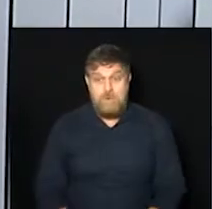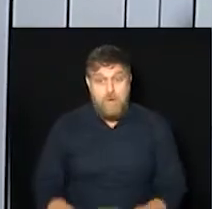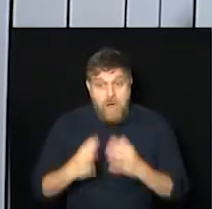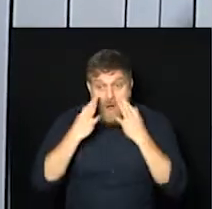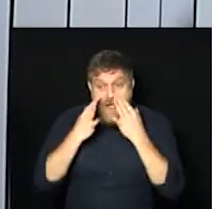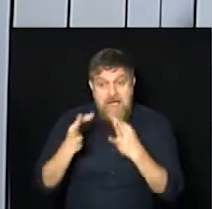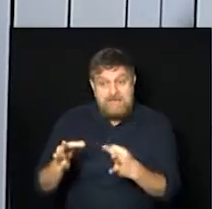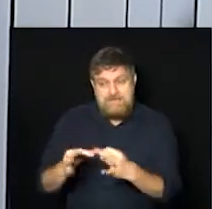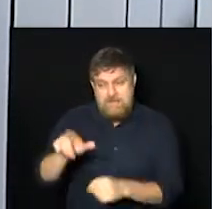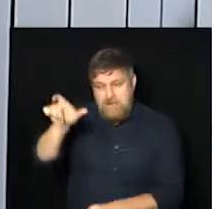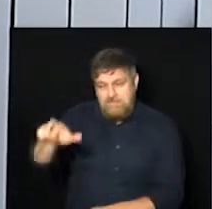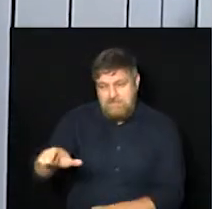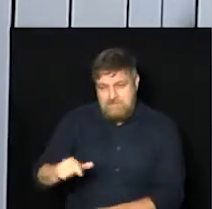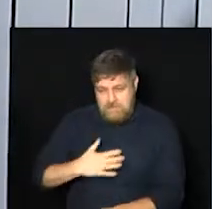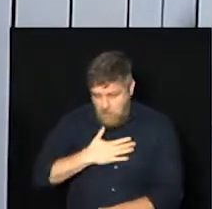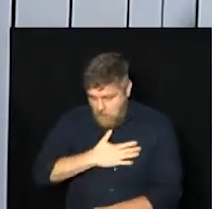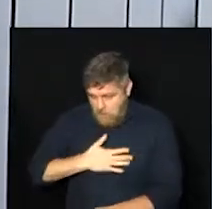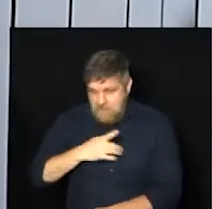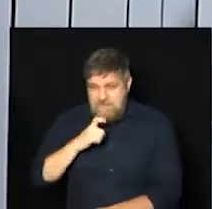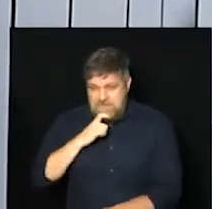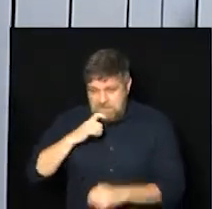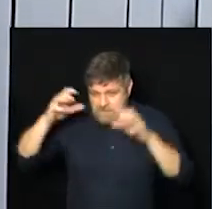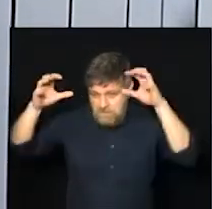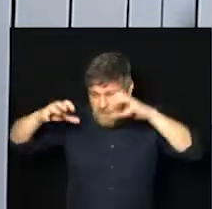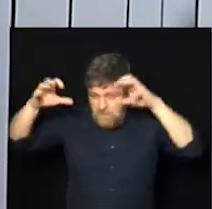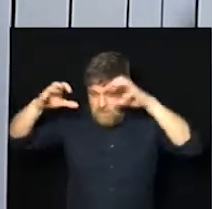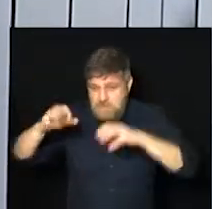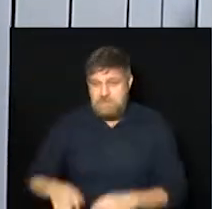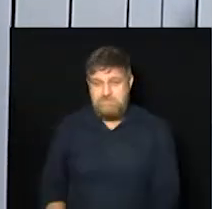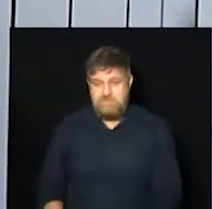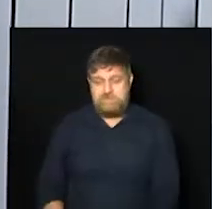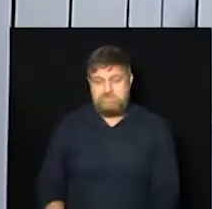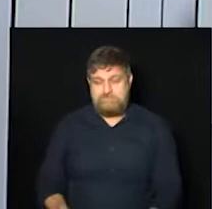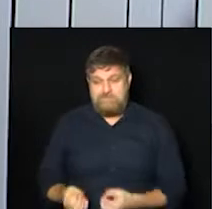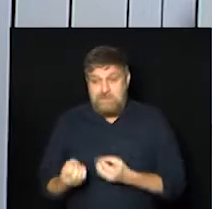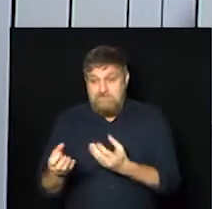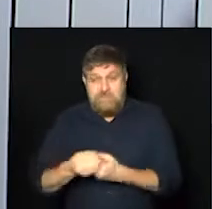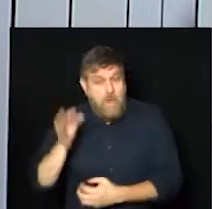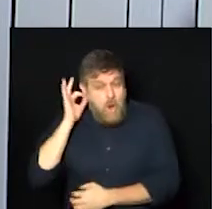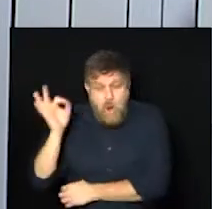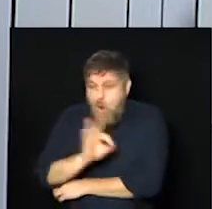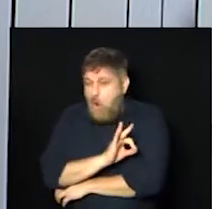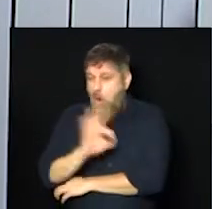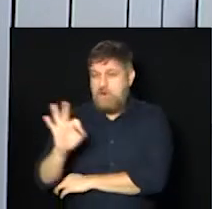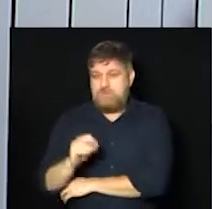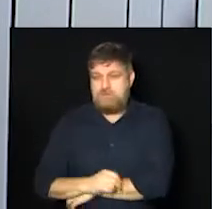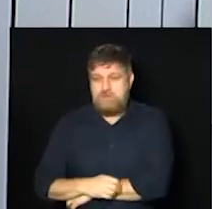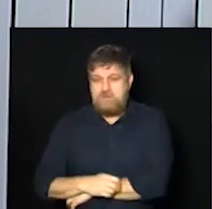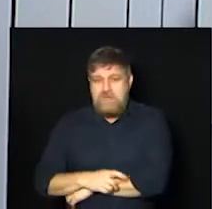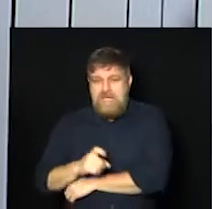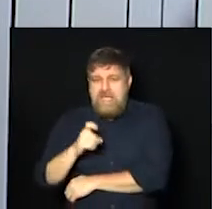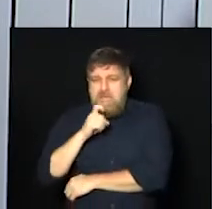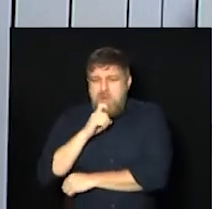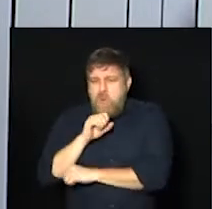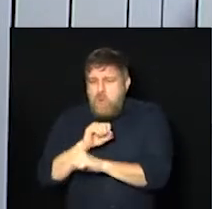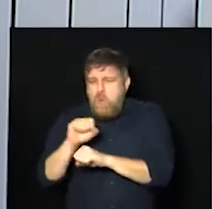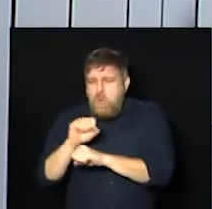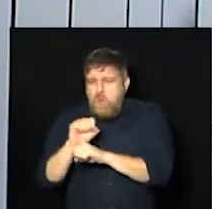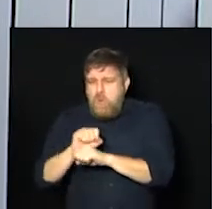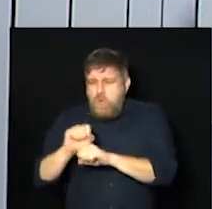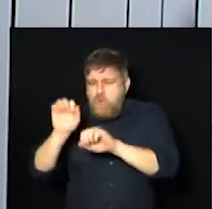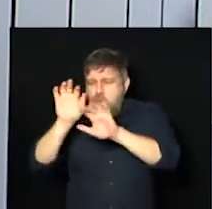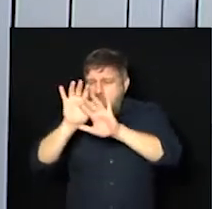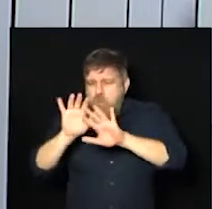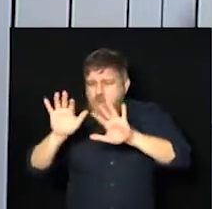Atenção, você que gosta de frio e chuva, eu tenho uma ótima notícia para você. Uma frente fria que neste momento está